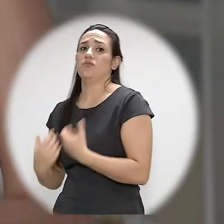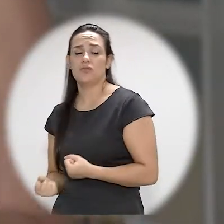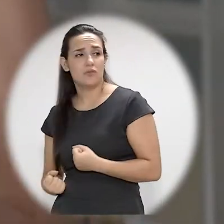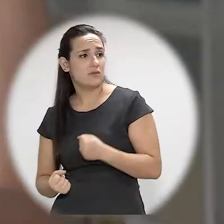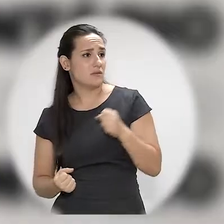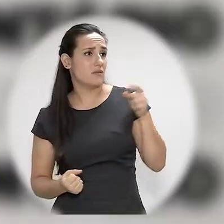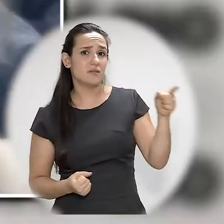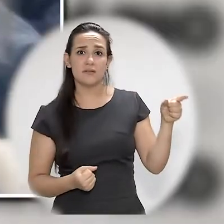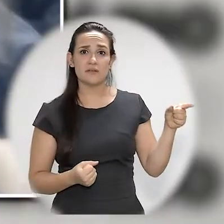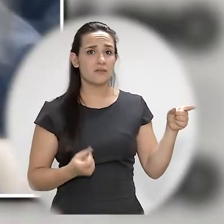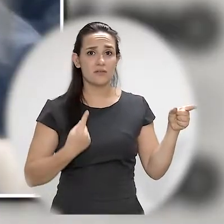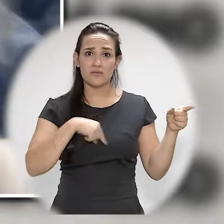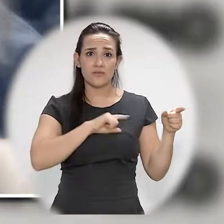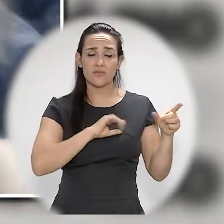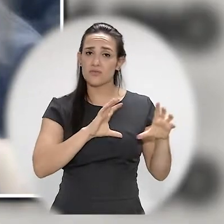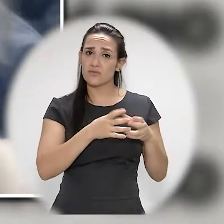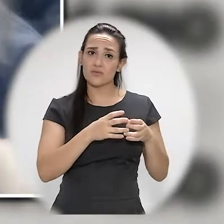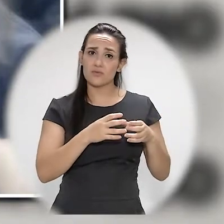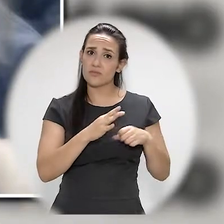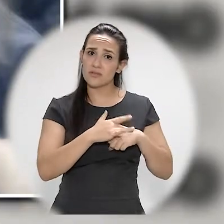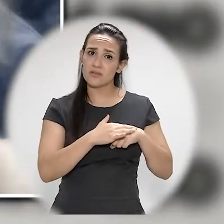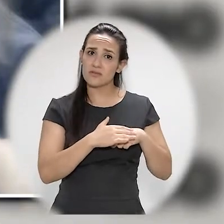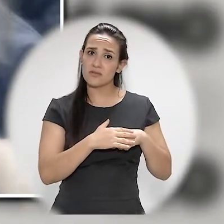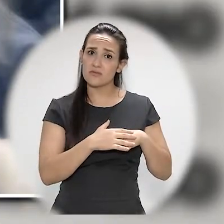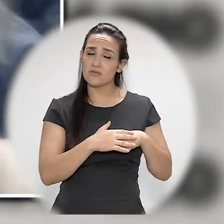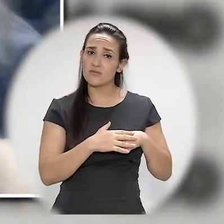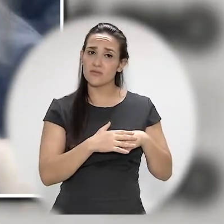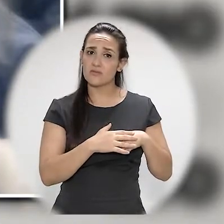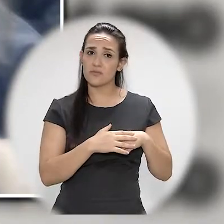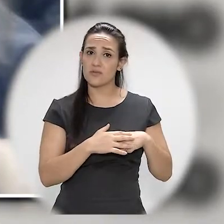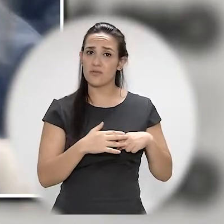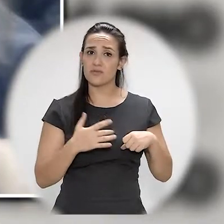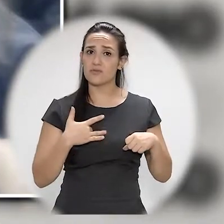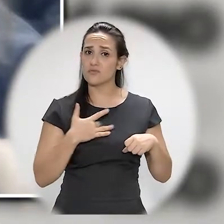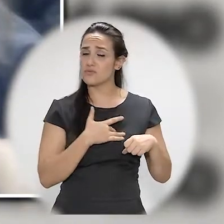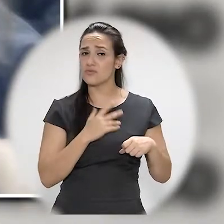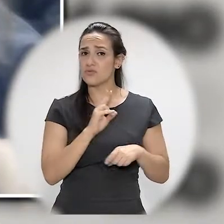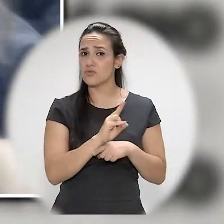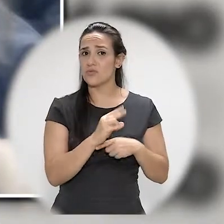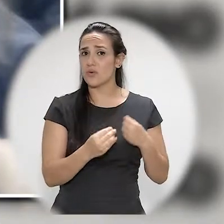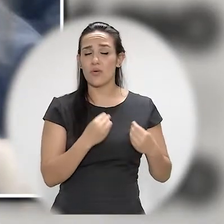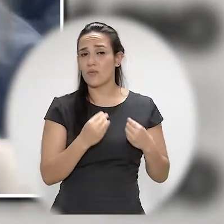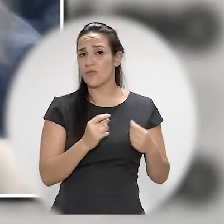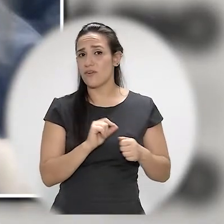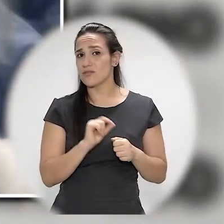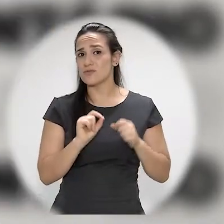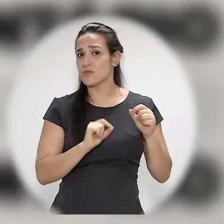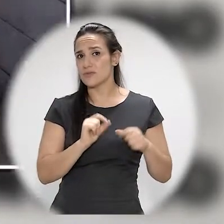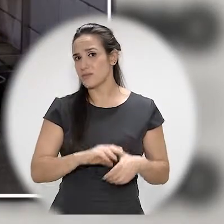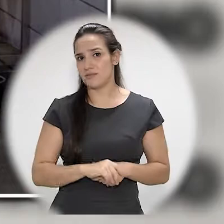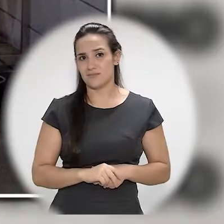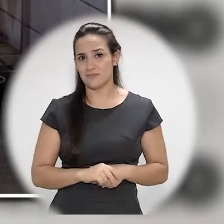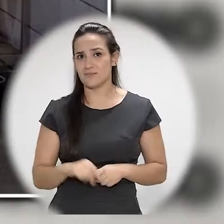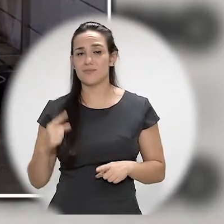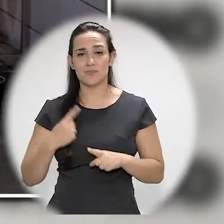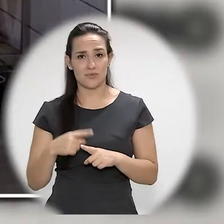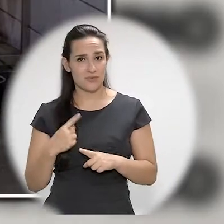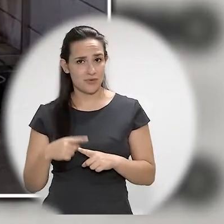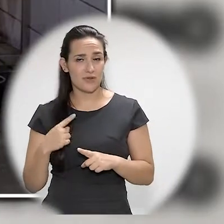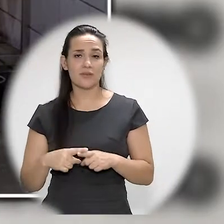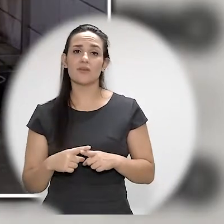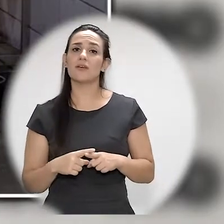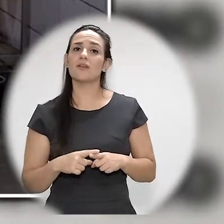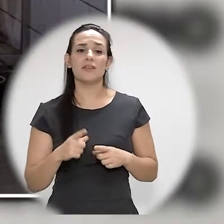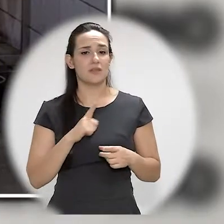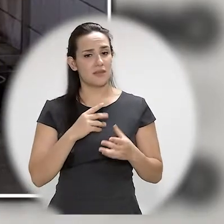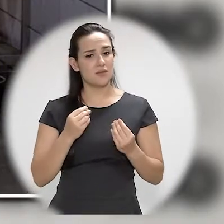né, da psicologia trabalhar com esse lado da saúde mental, é algo que também não é fácil, porque a gente lida diretamente com a morte, com